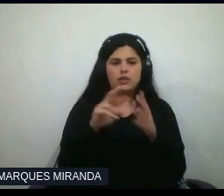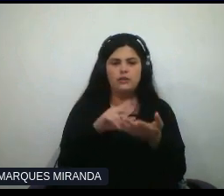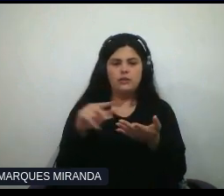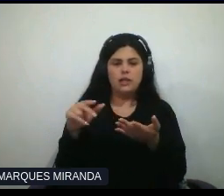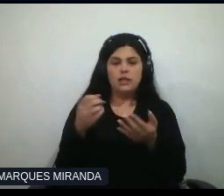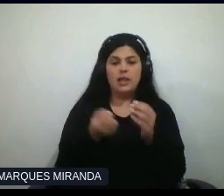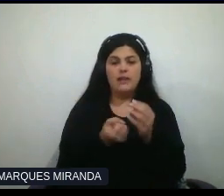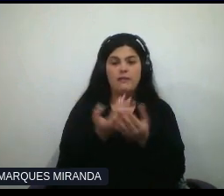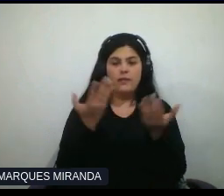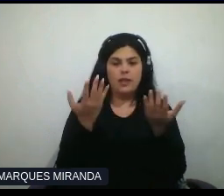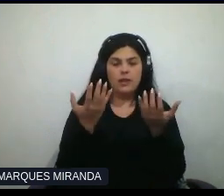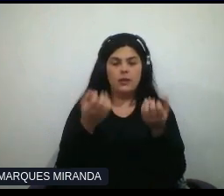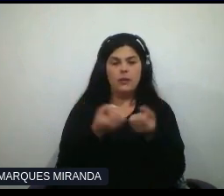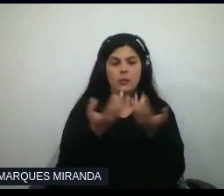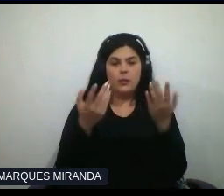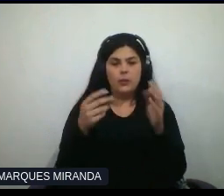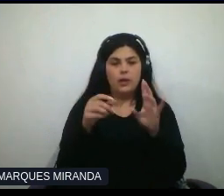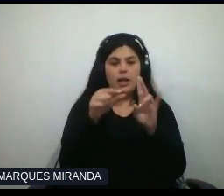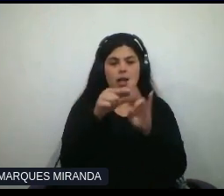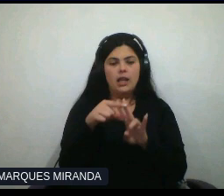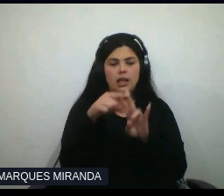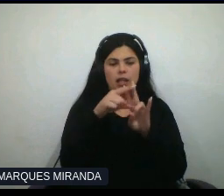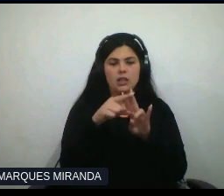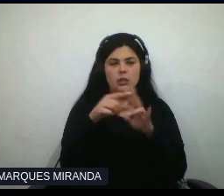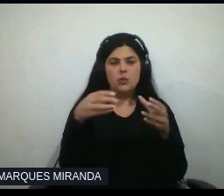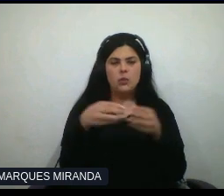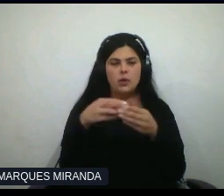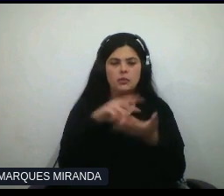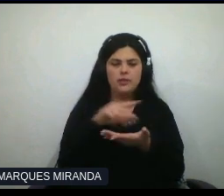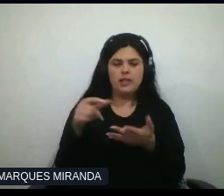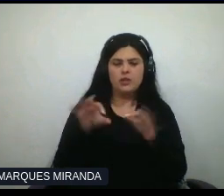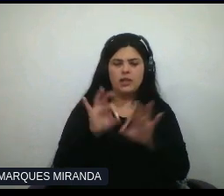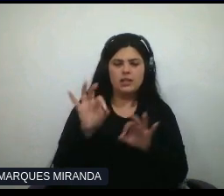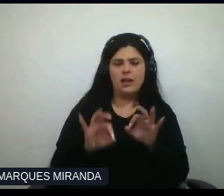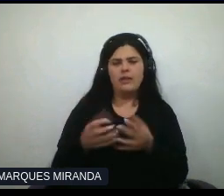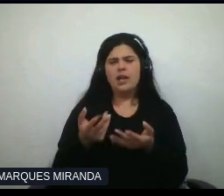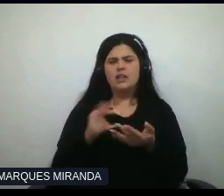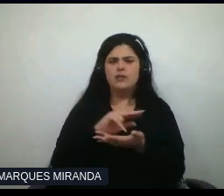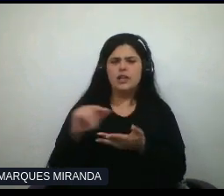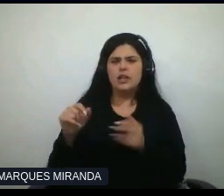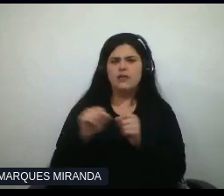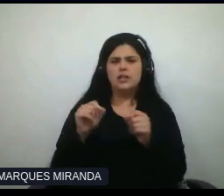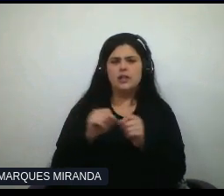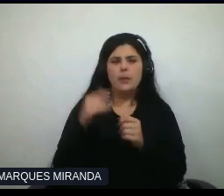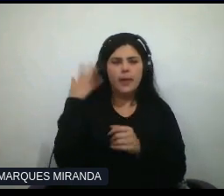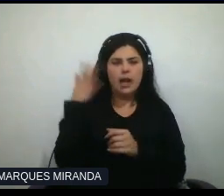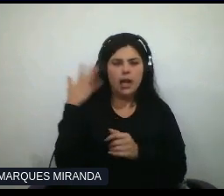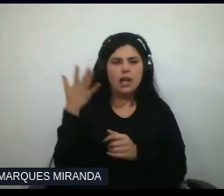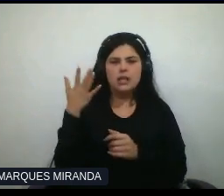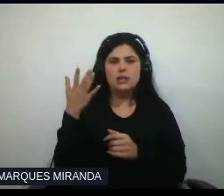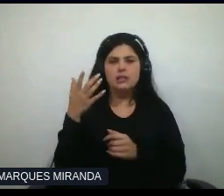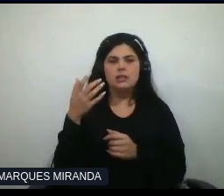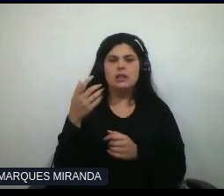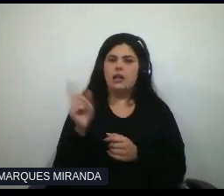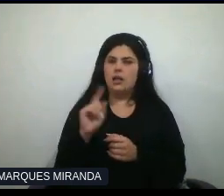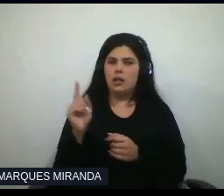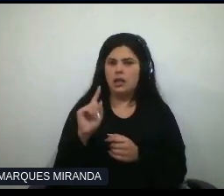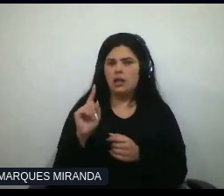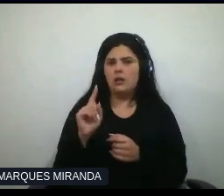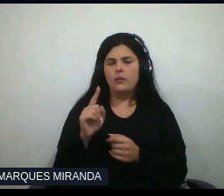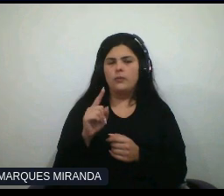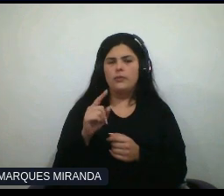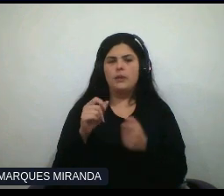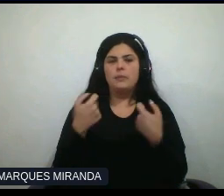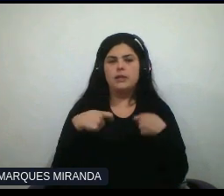do LinkedIn que a diversidade montava. Então, não era, a diversidade está fazendo uma palestra. Não, a gente tinha que